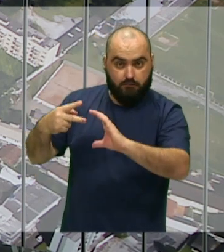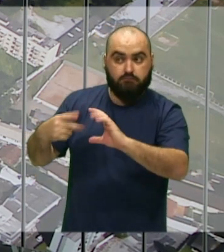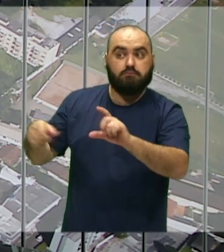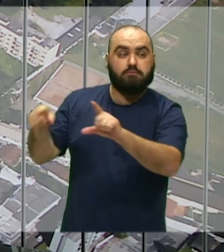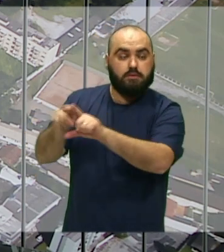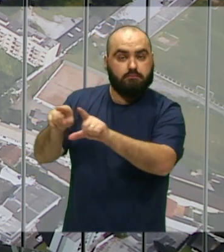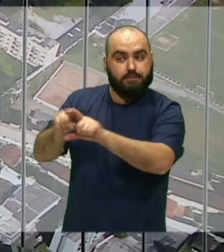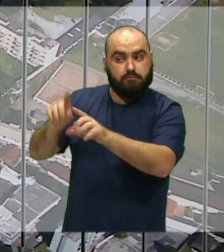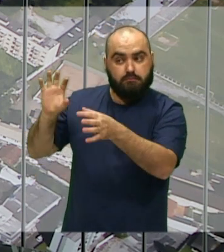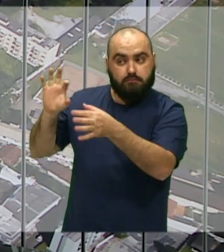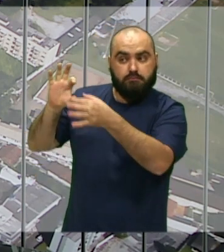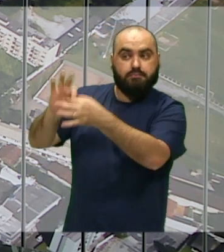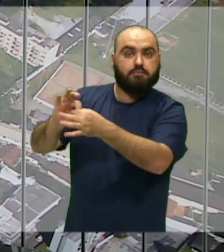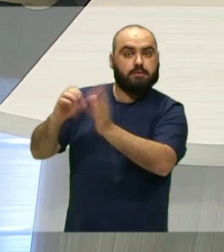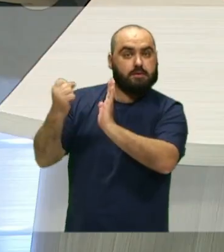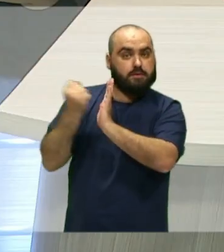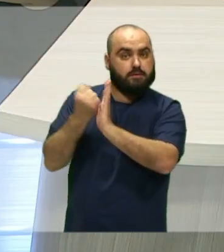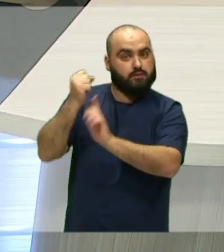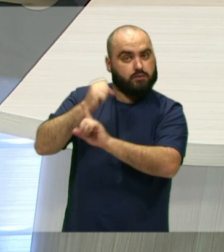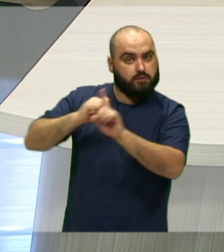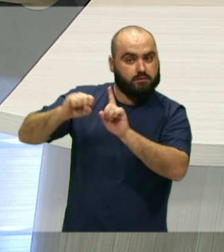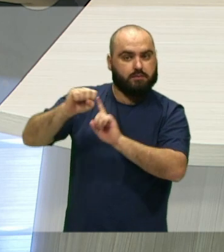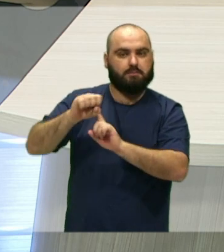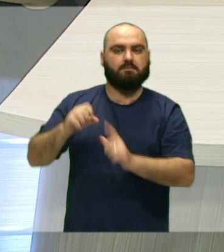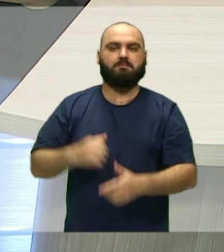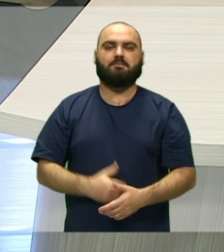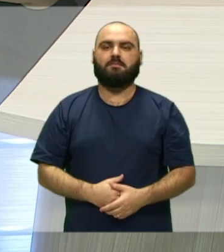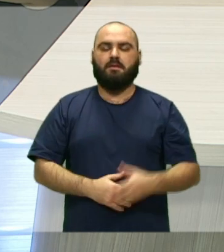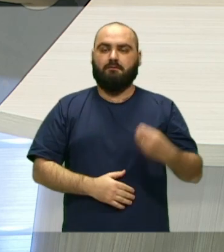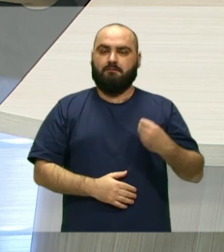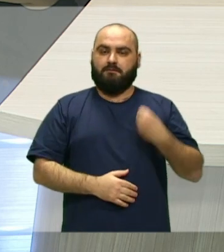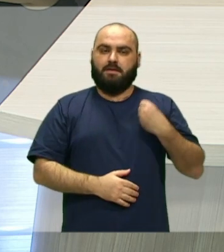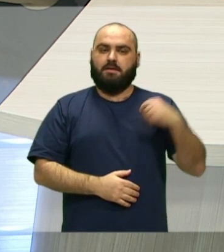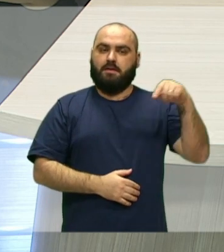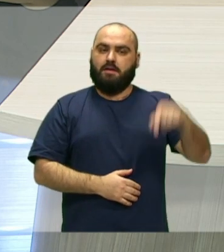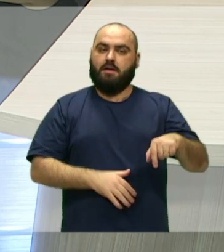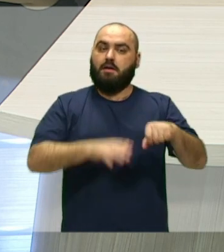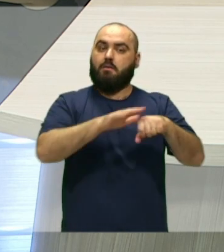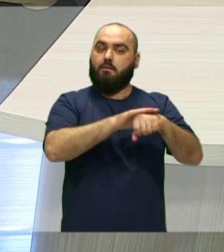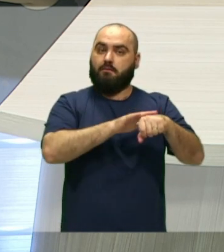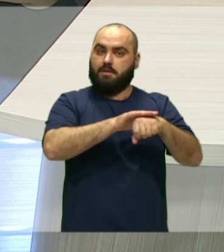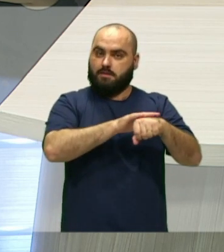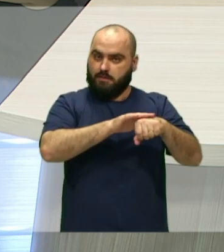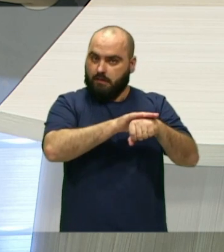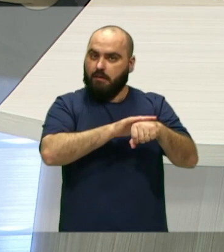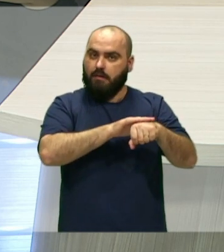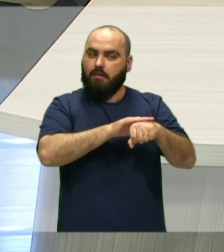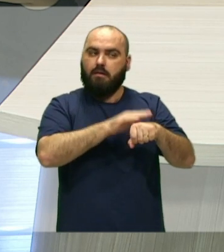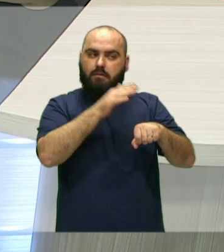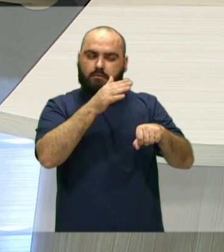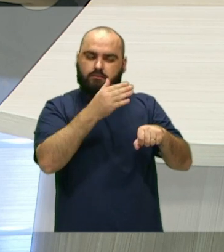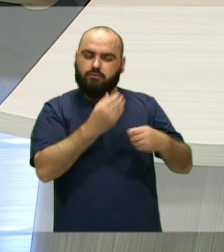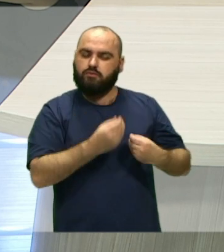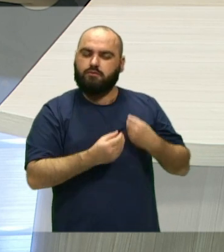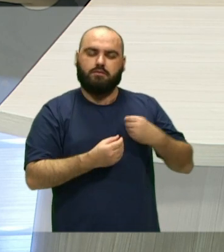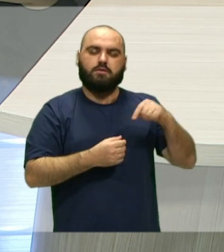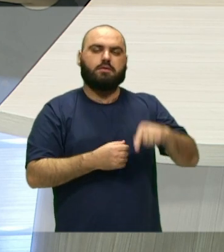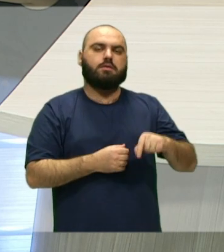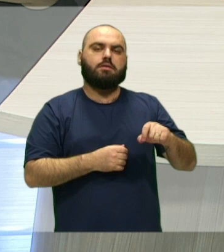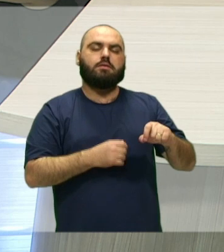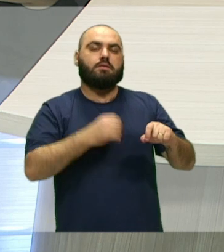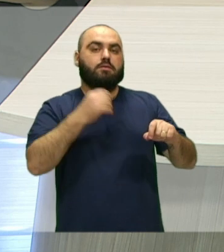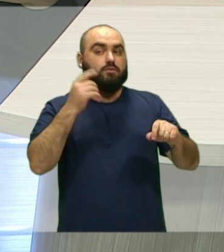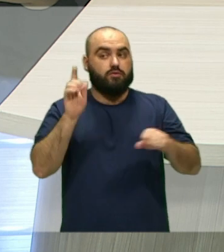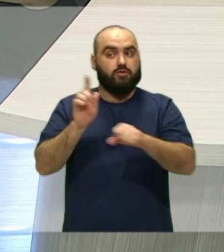comissão do selo social para conversar sobre a participação da câmara na certificação nós recebemos o